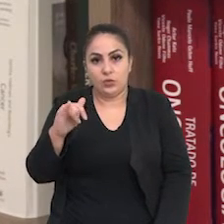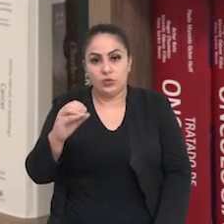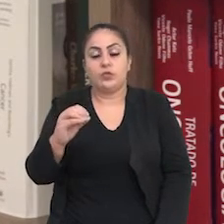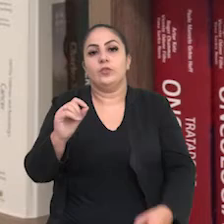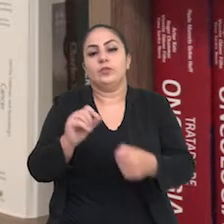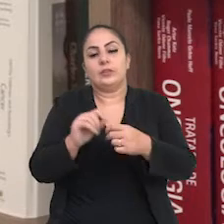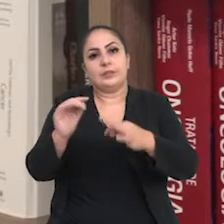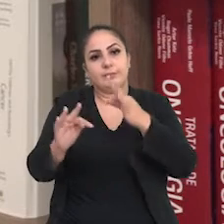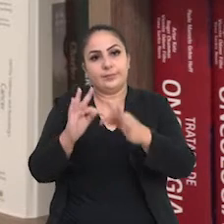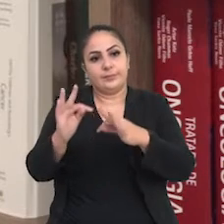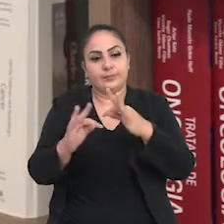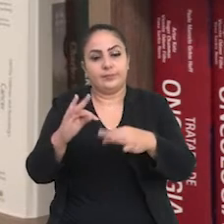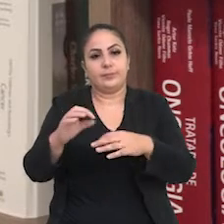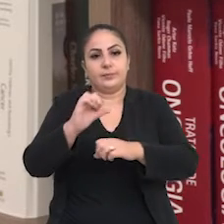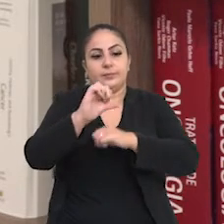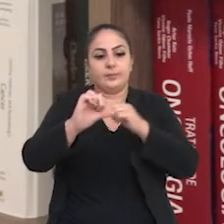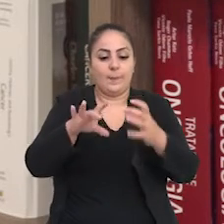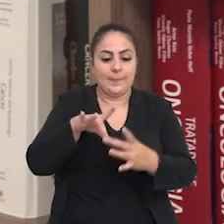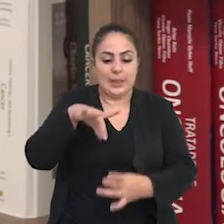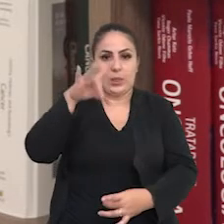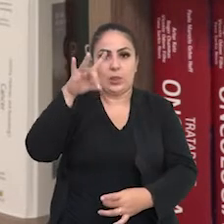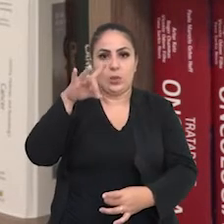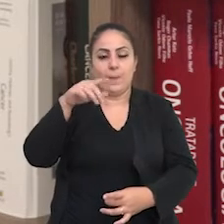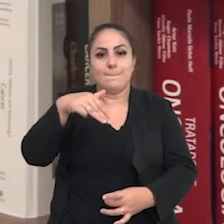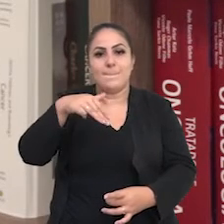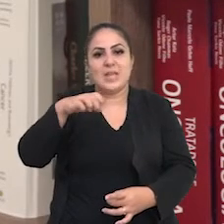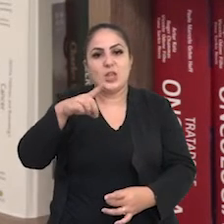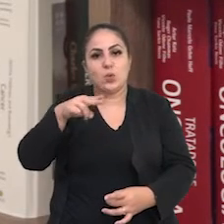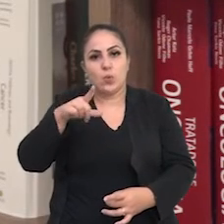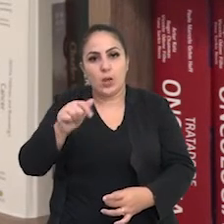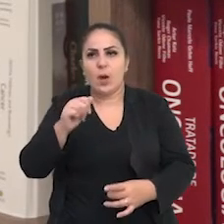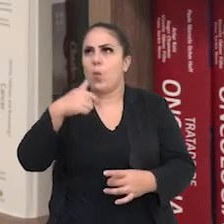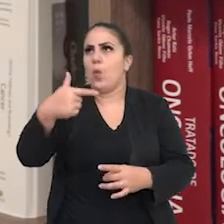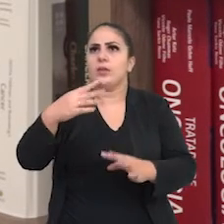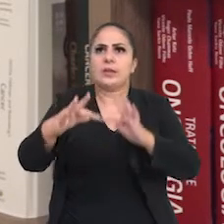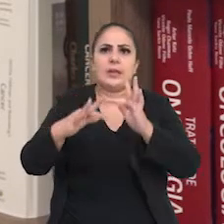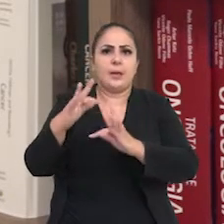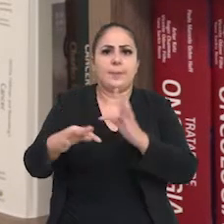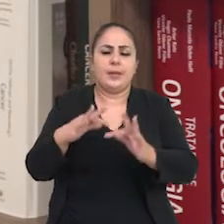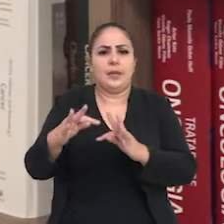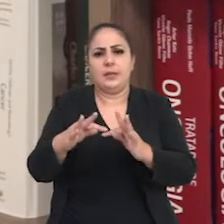realizam terapias de transplante de medula ou outras terapias